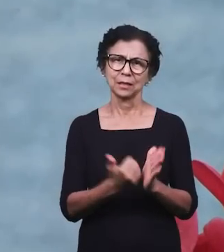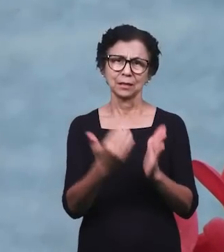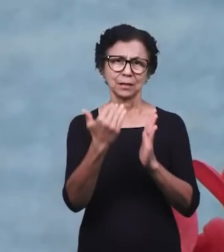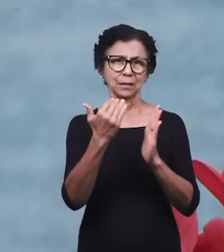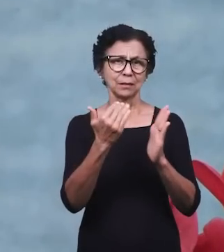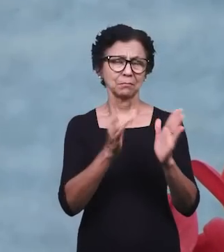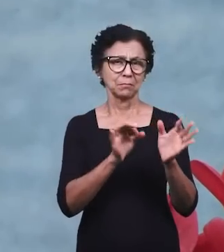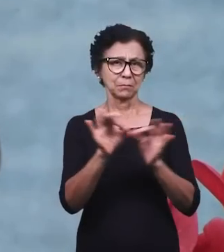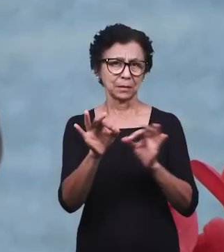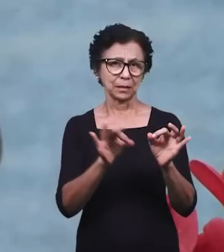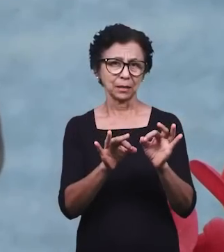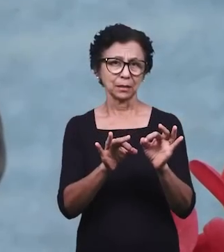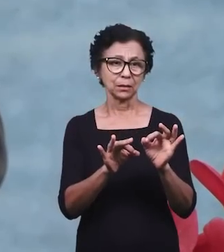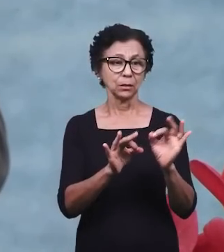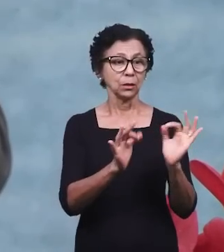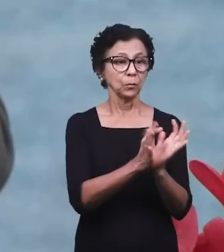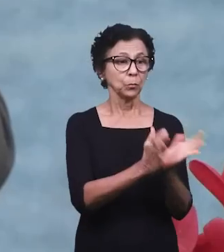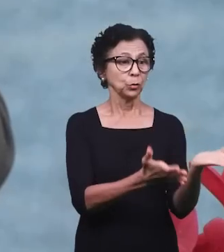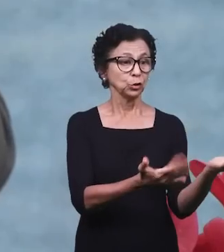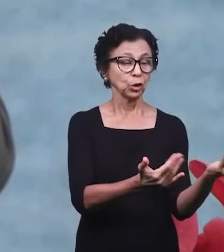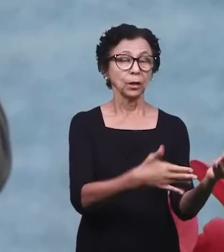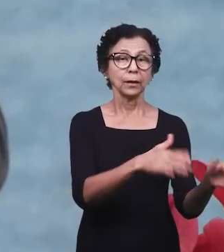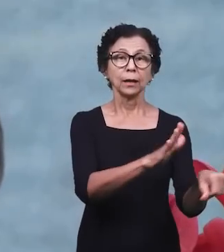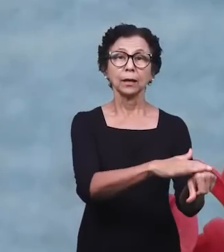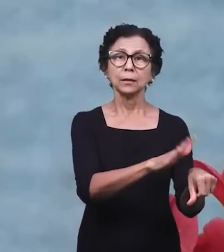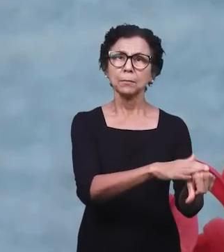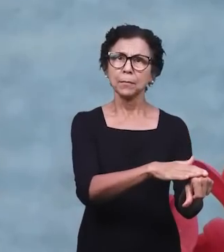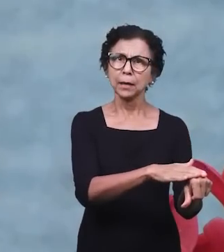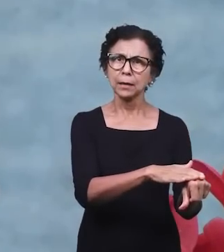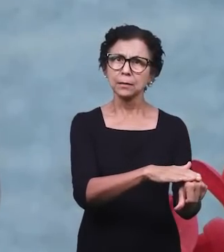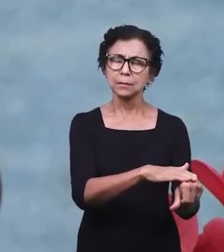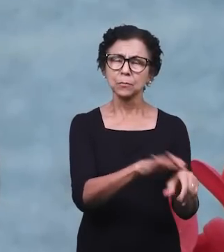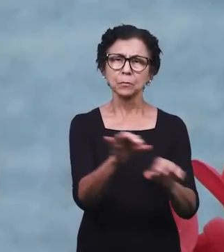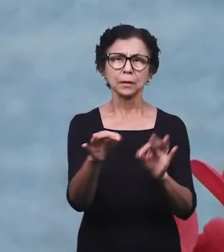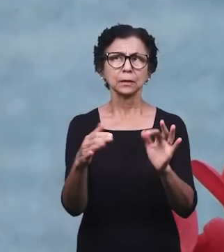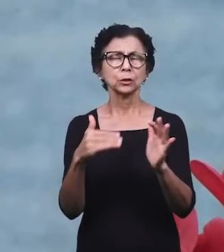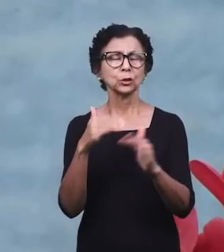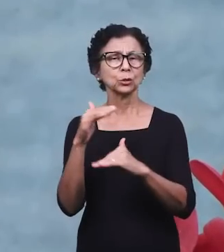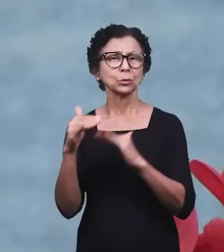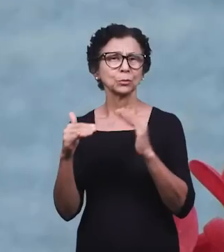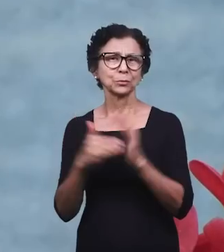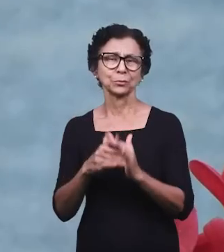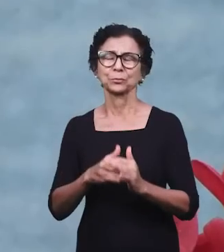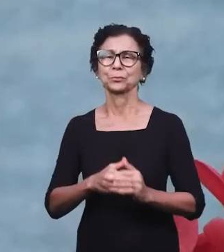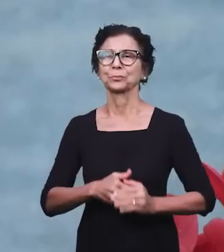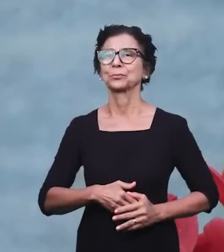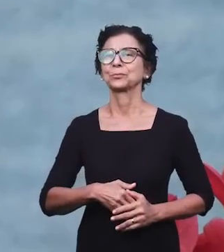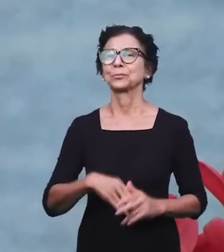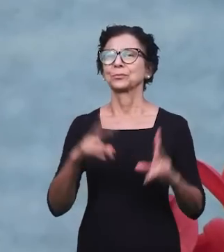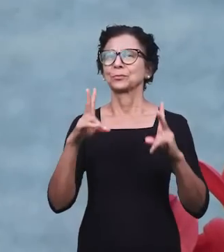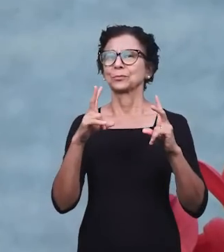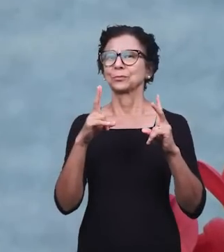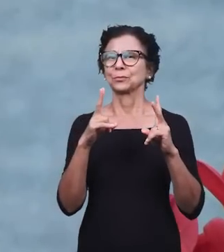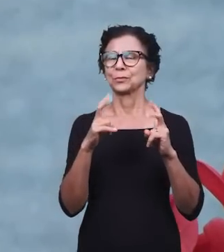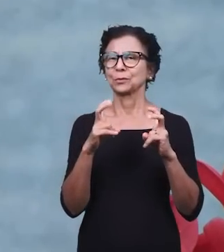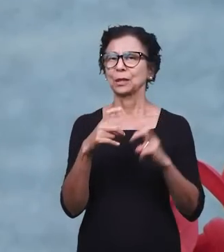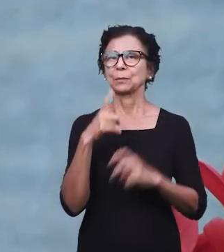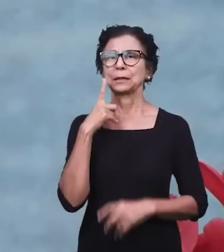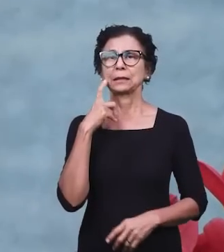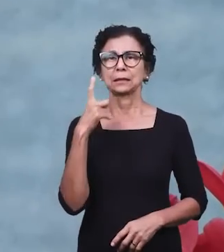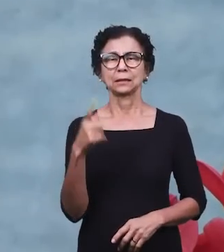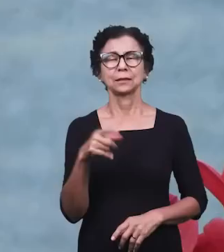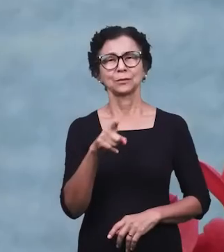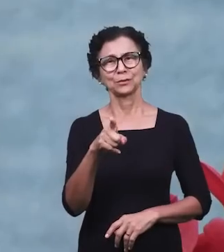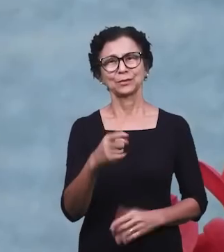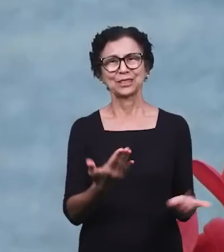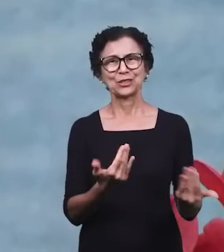por jovens e que tem um objetivo de trazer temas do seu interesse. Você jovem de todas as idades, dos